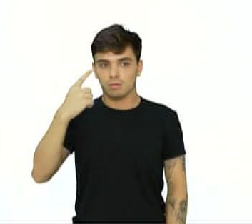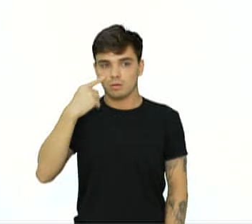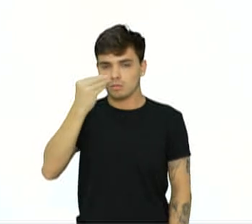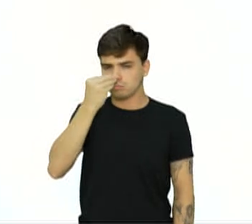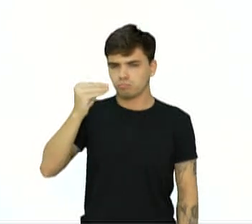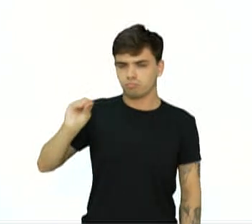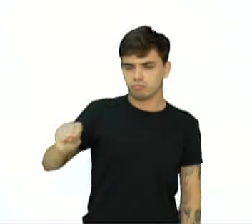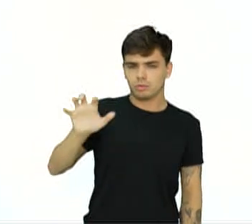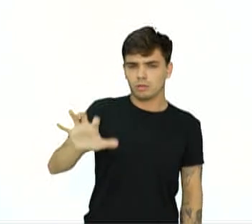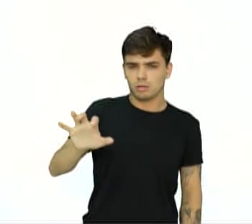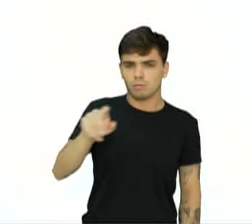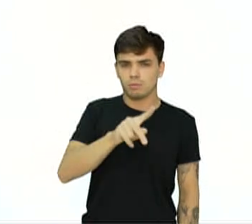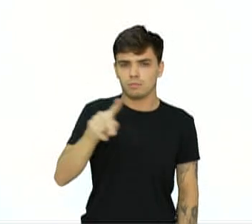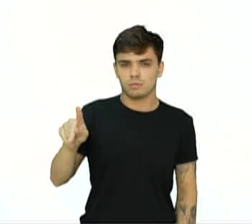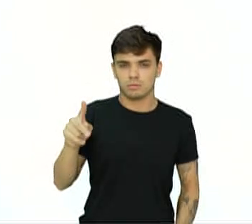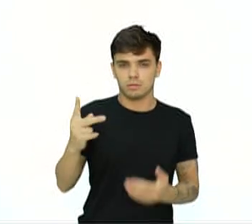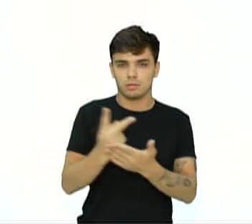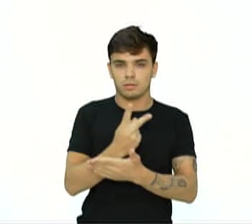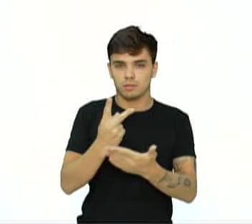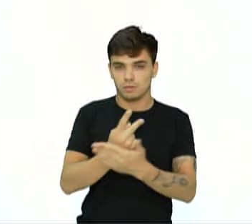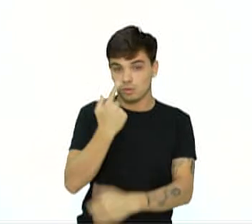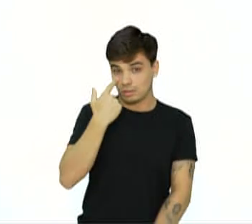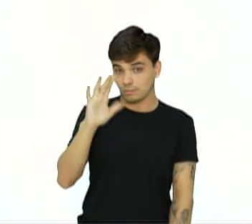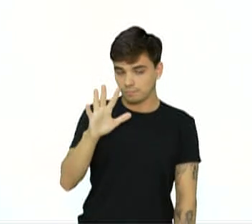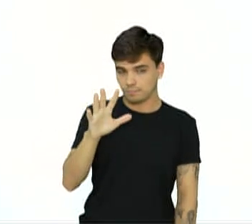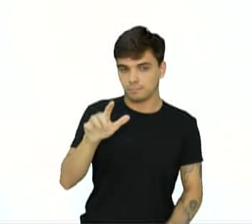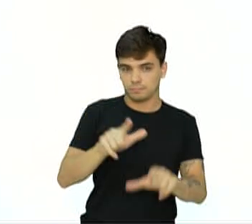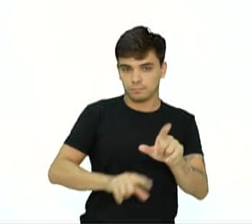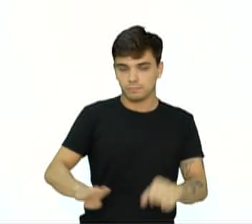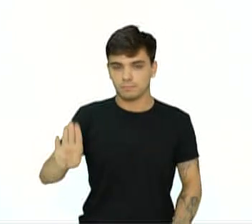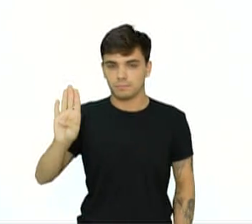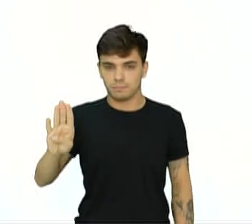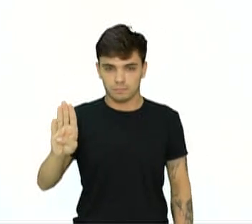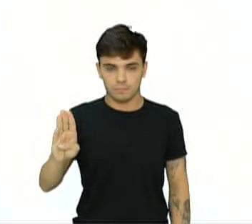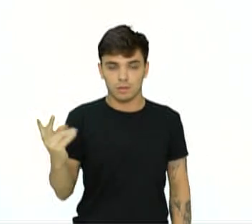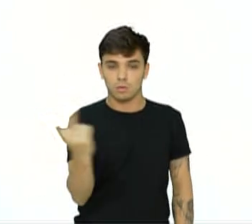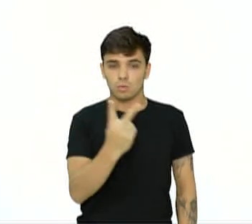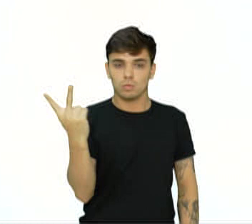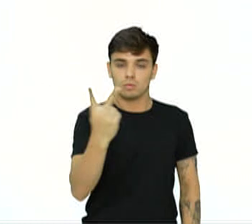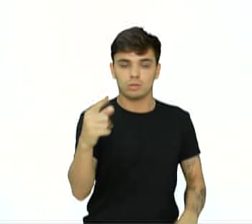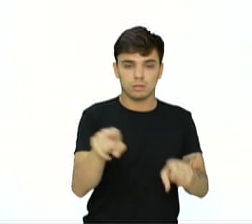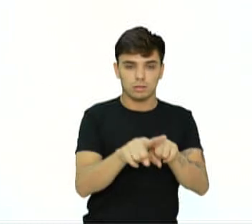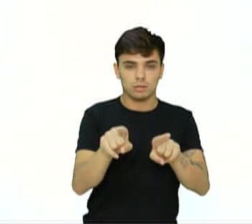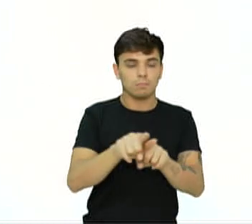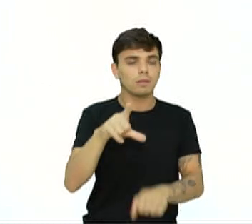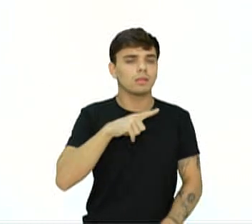ignorem isso aqui, a professora errou, tá? Mas ignorem. Opção B: ambas partem